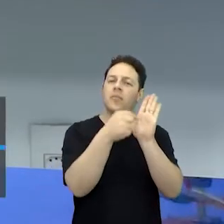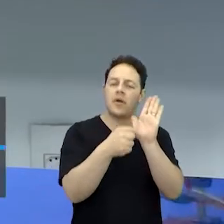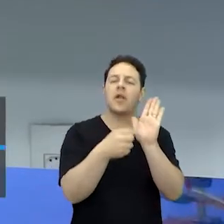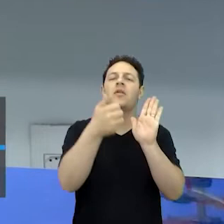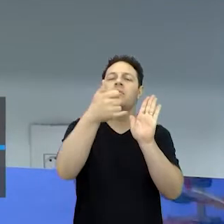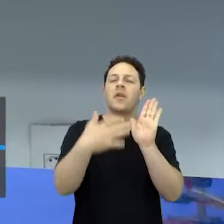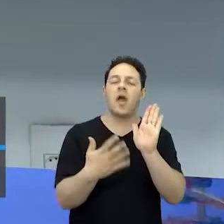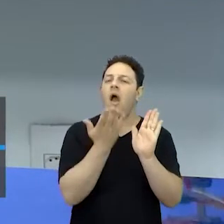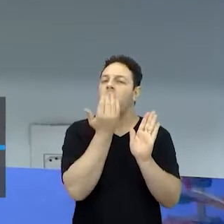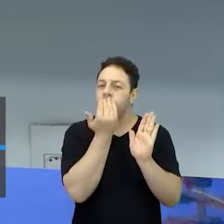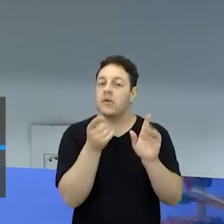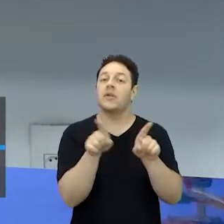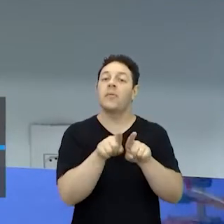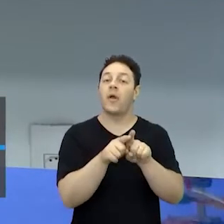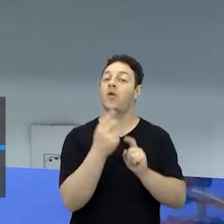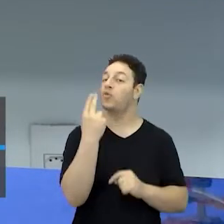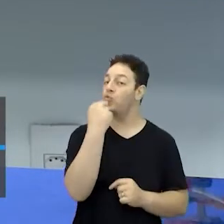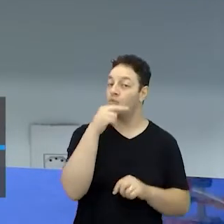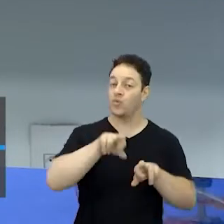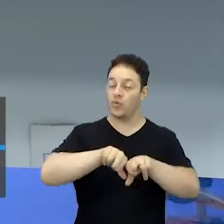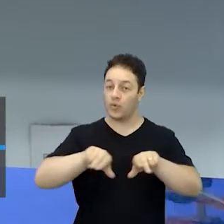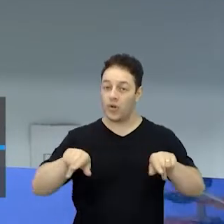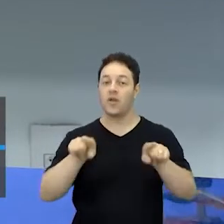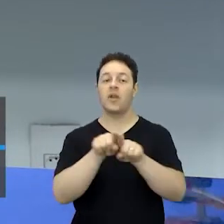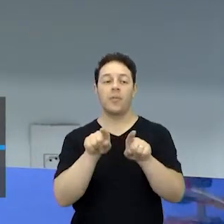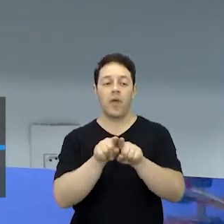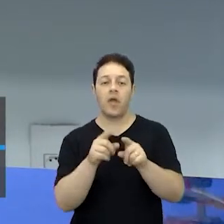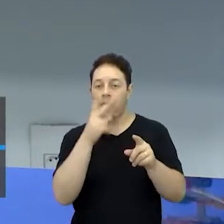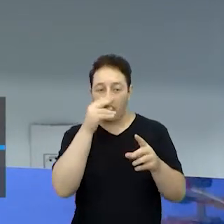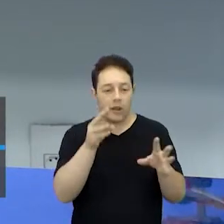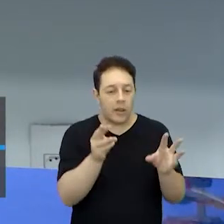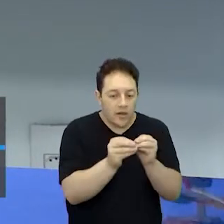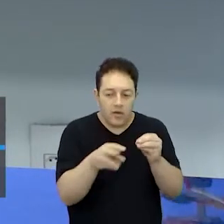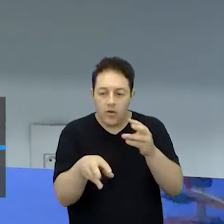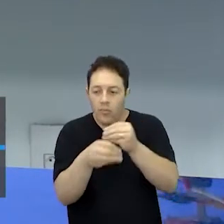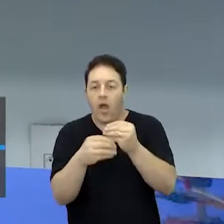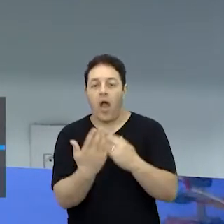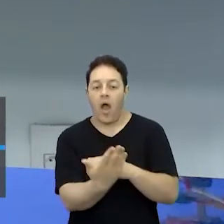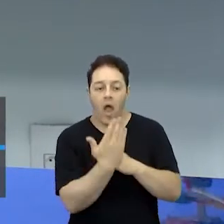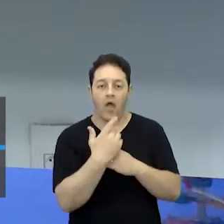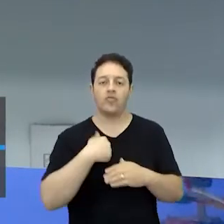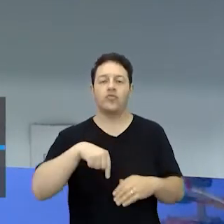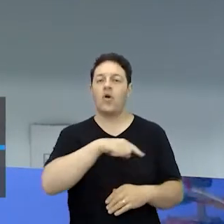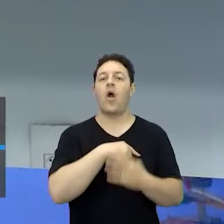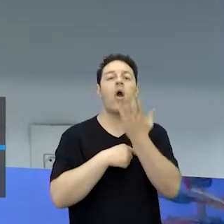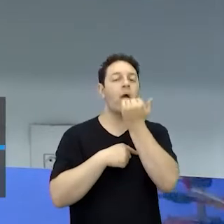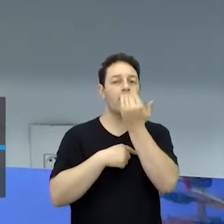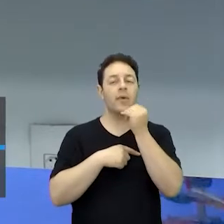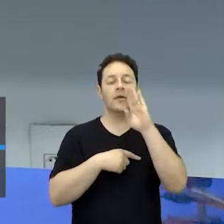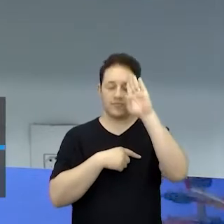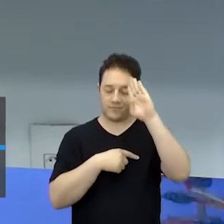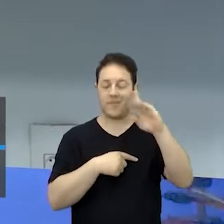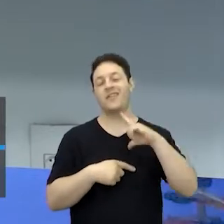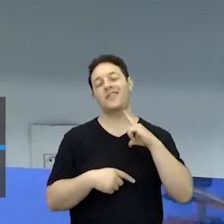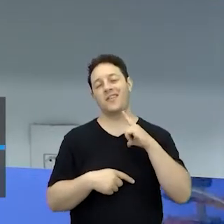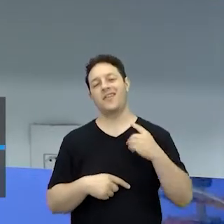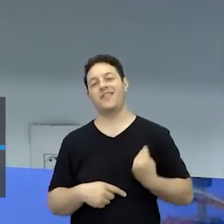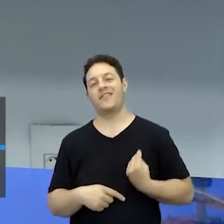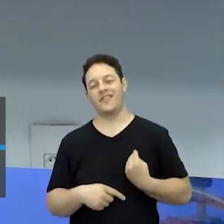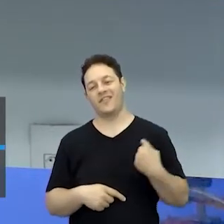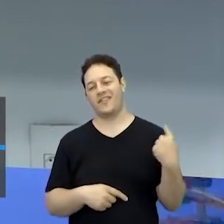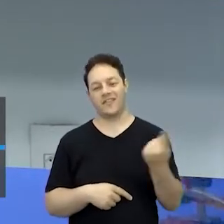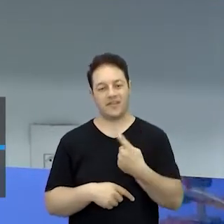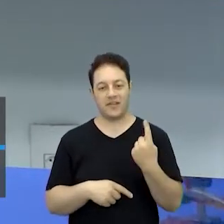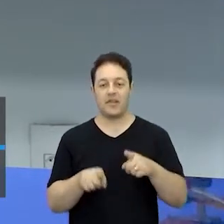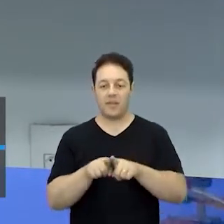viu também alguns nutrientes e alguns compostos que fazem parte da nossa alimentação e que também estão muito presentes aí nos nossos